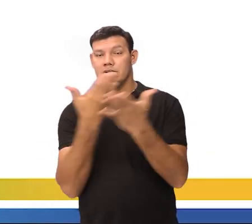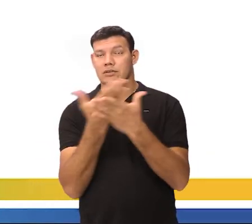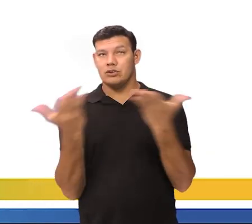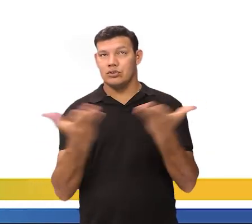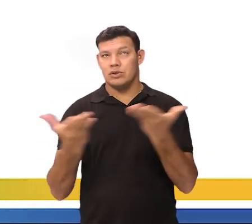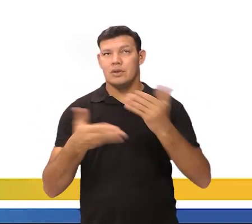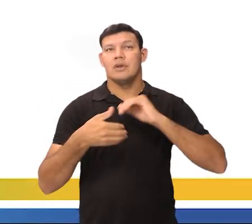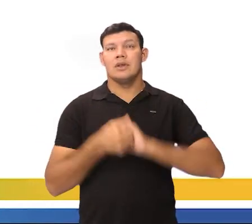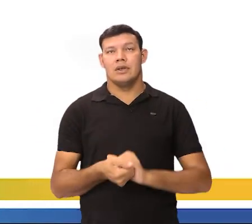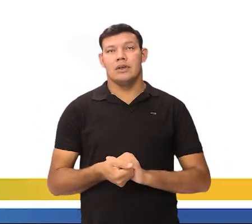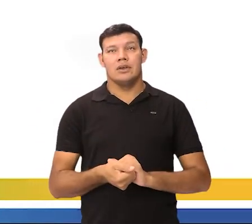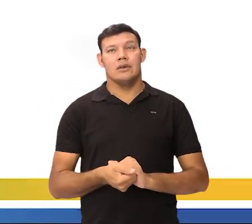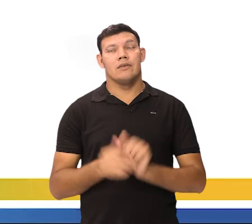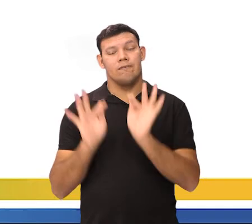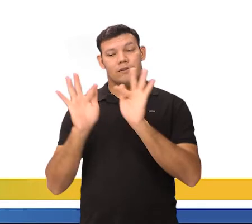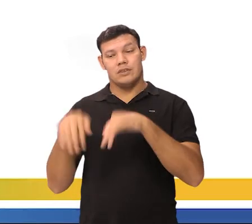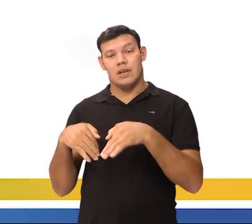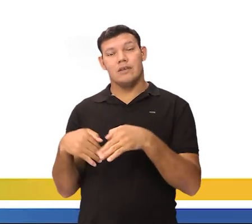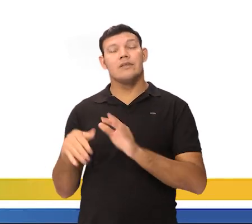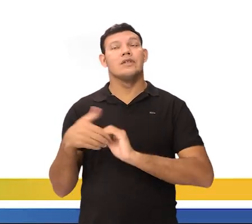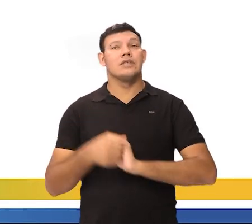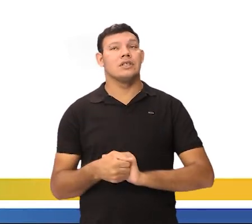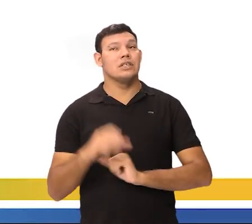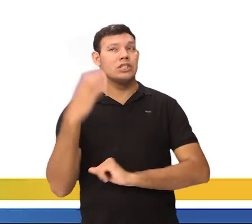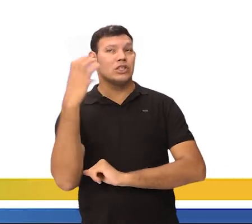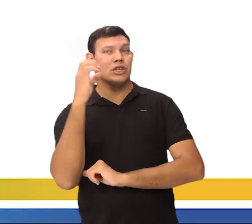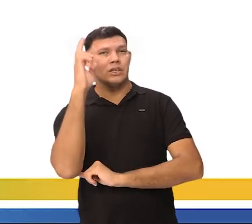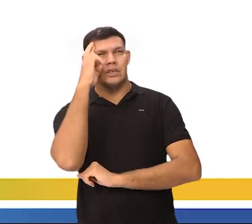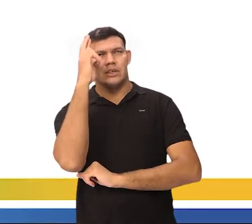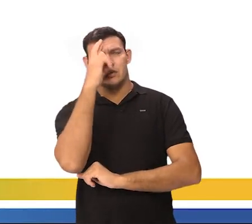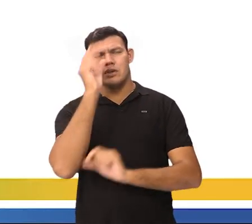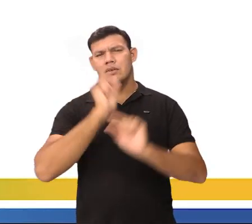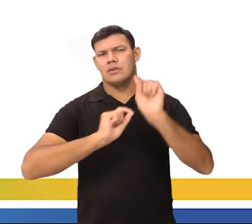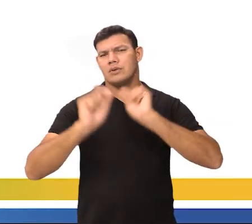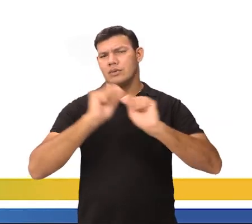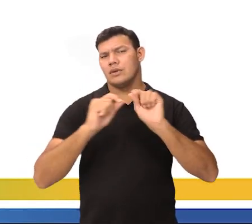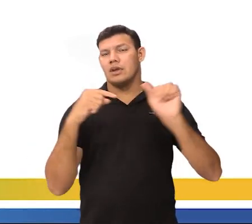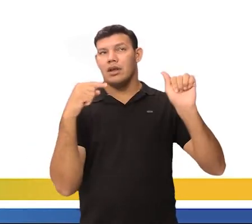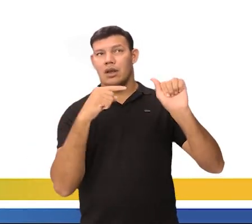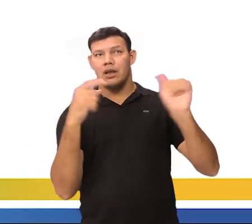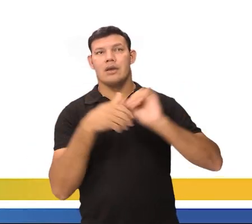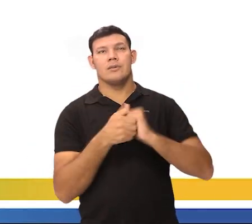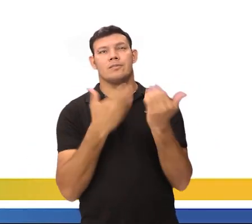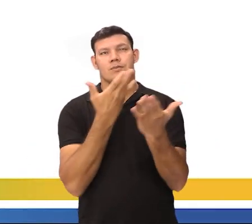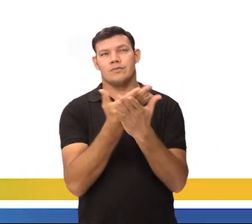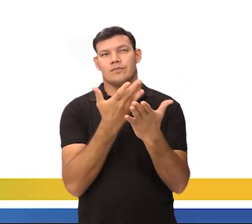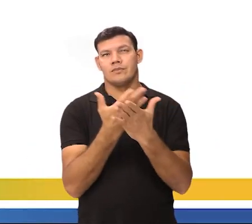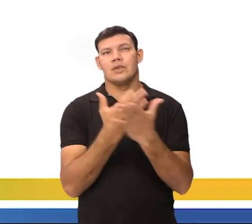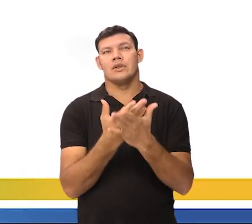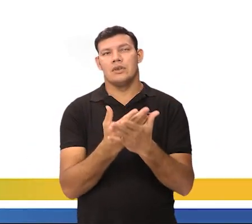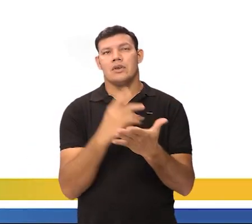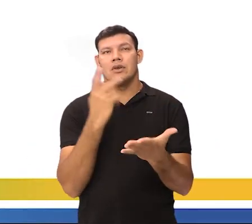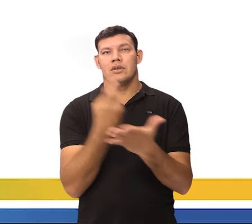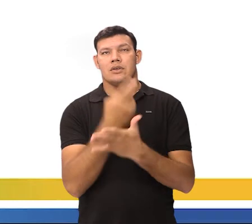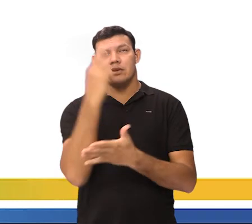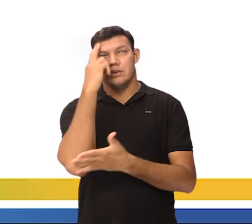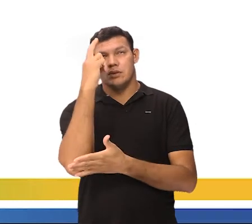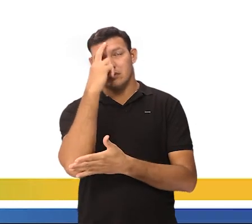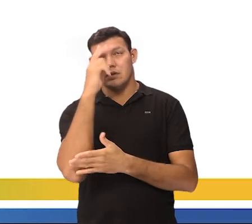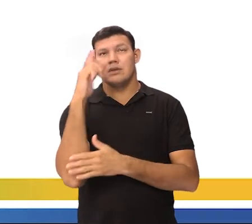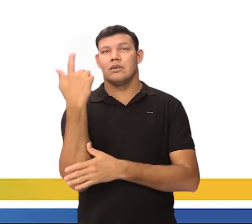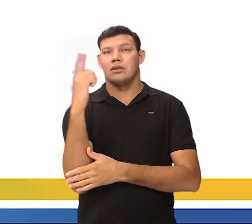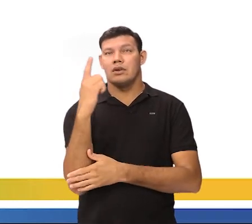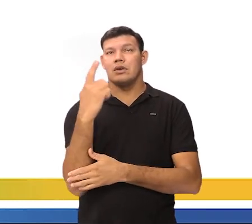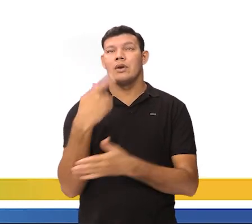que a ciência história, na verdade, letra A, estuda os acidentes históricos e geográficos do